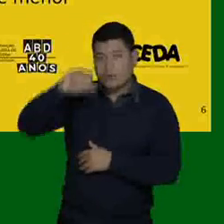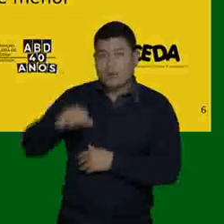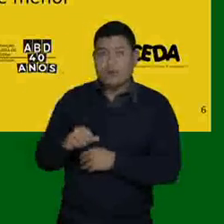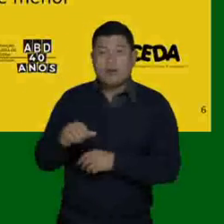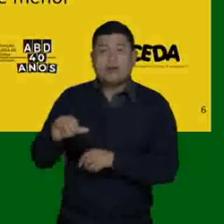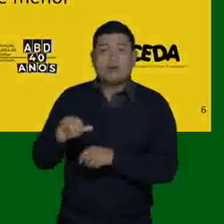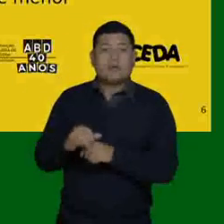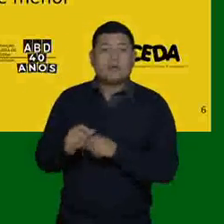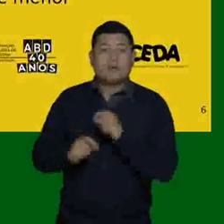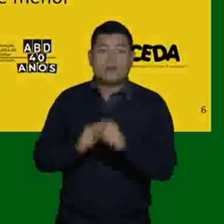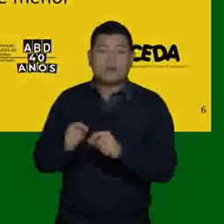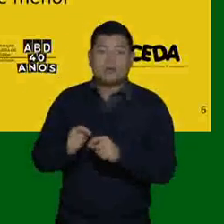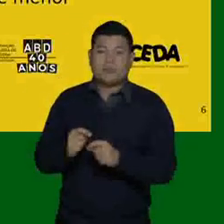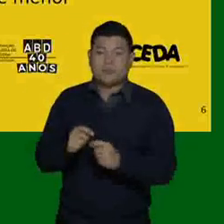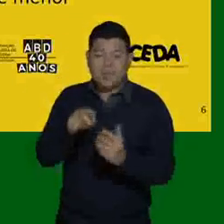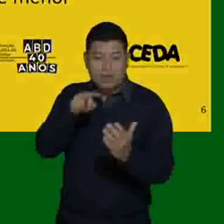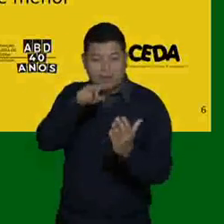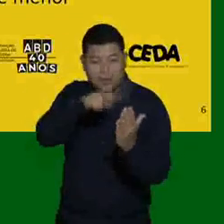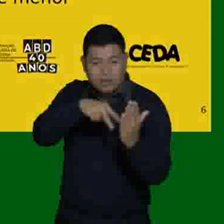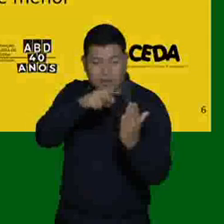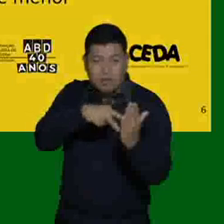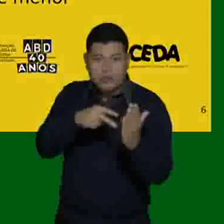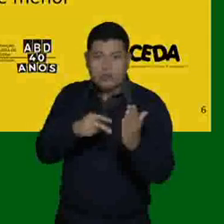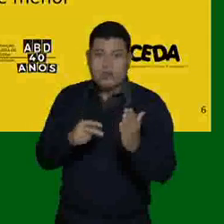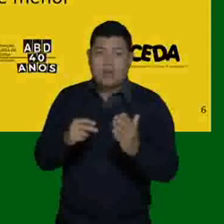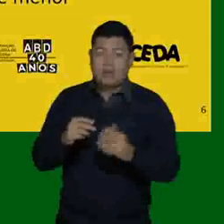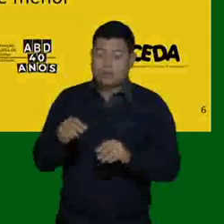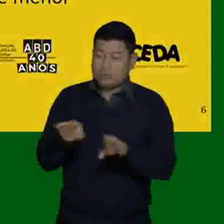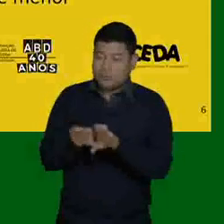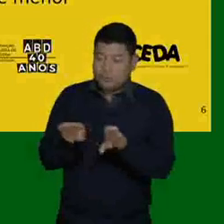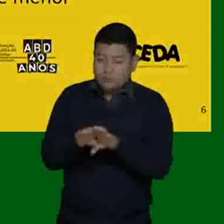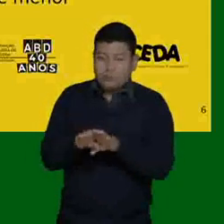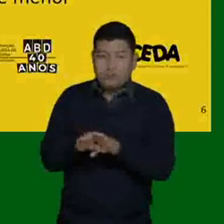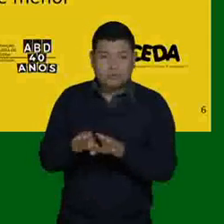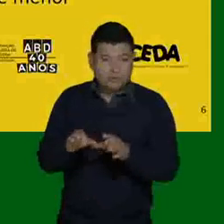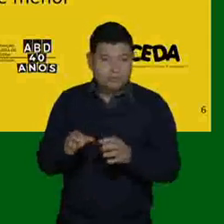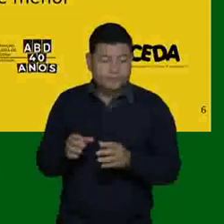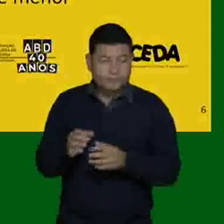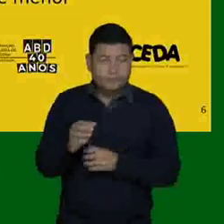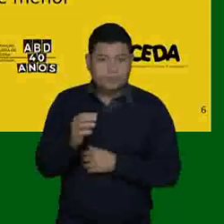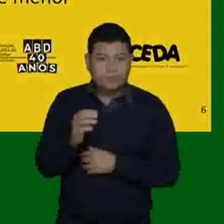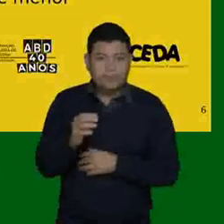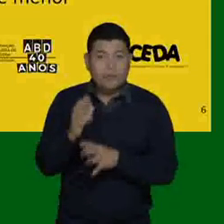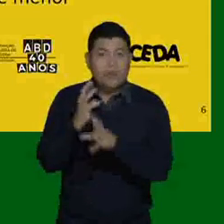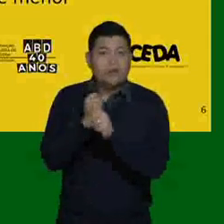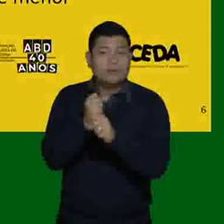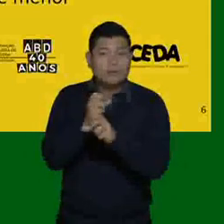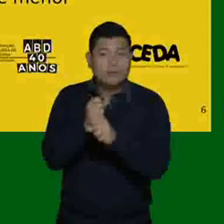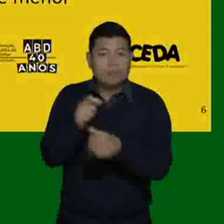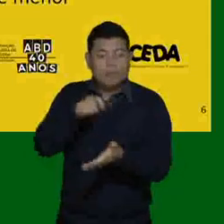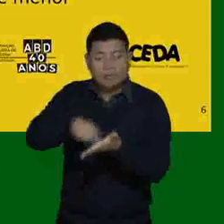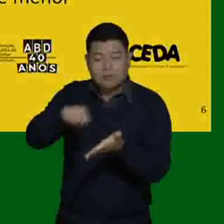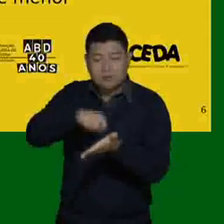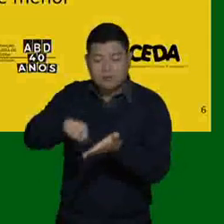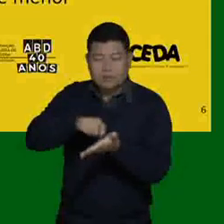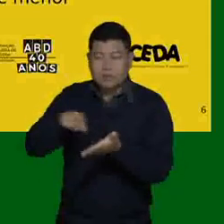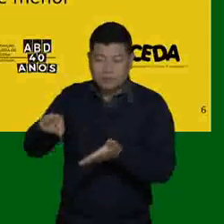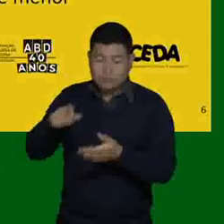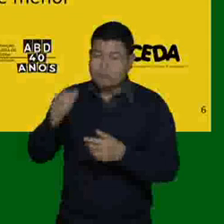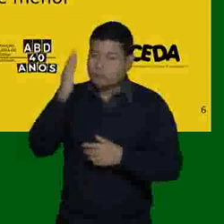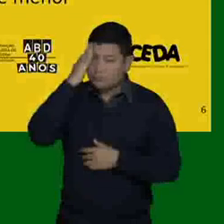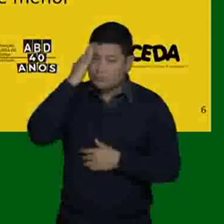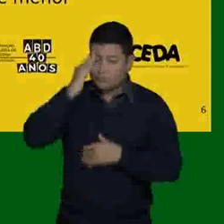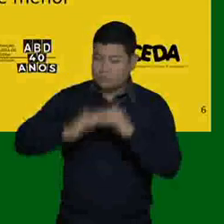pleno domínio da leitura da escrita e do cálculo e a escola deve prover meios para a recuperação dos alunos